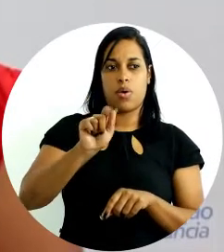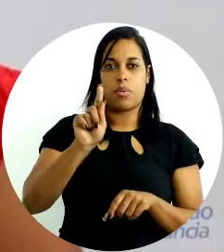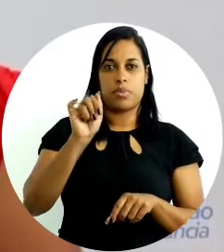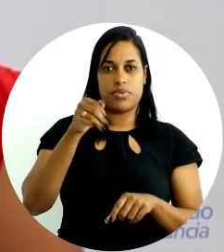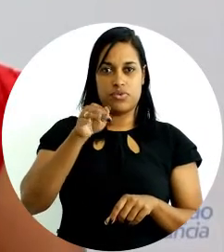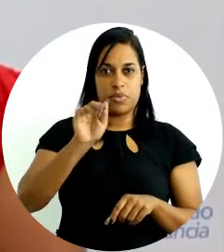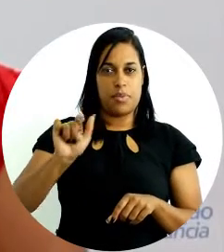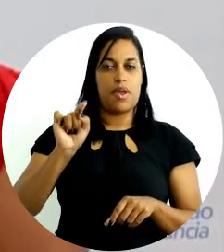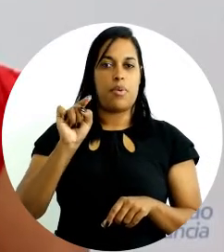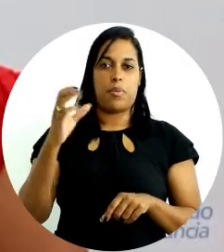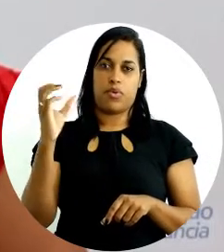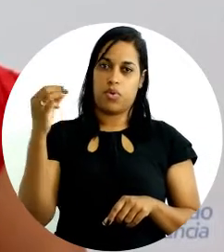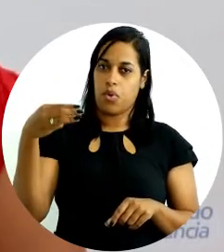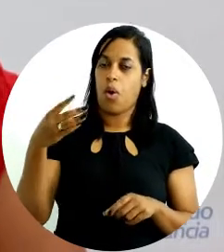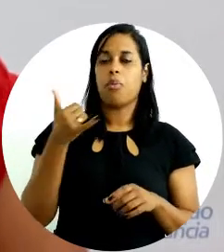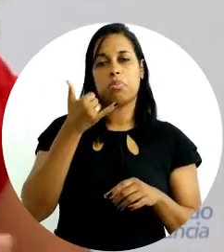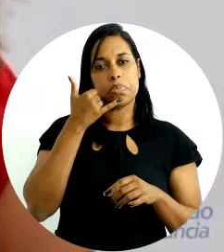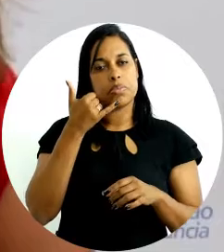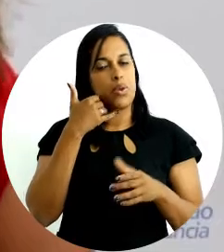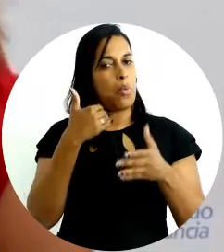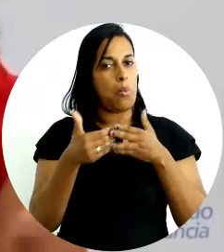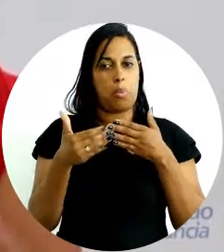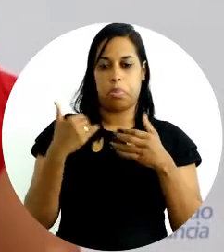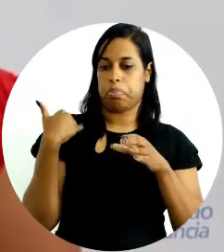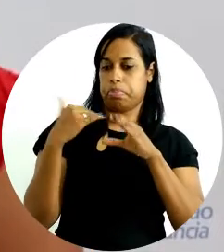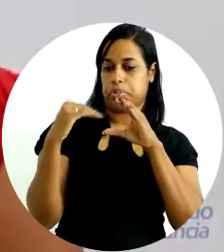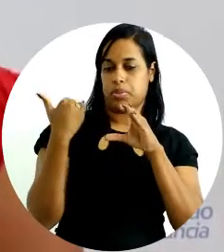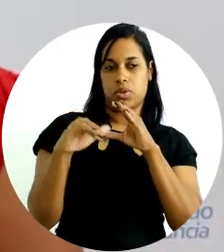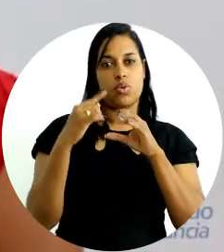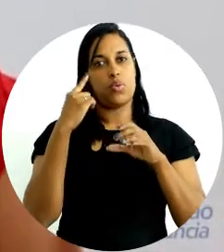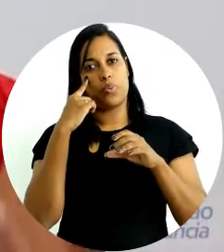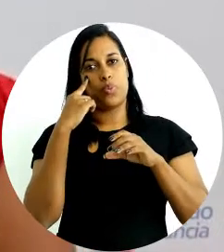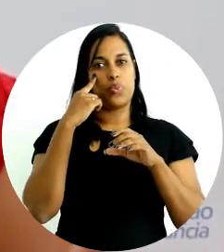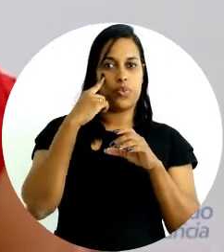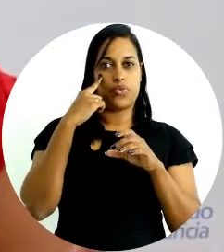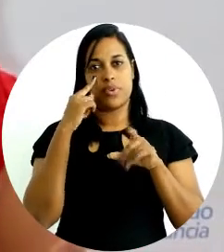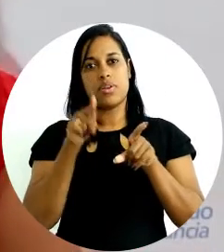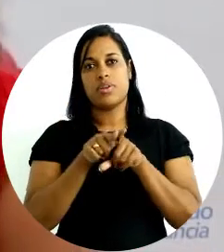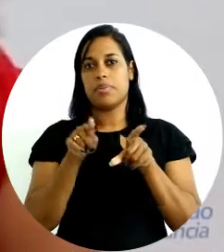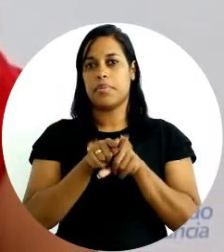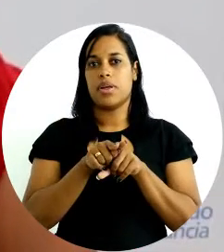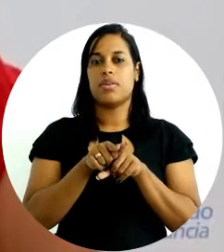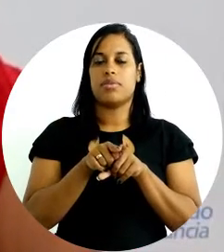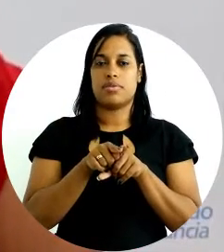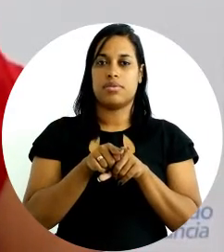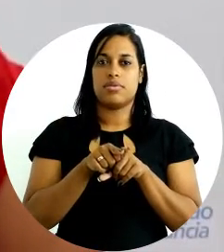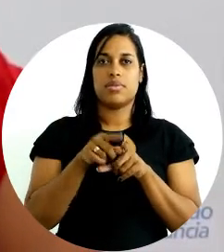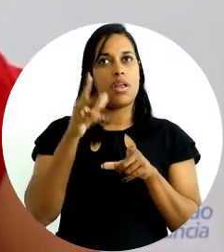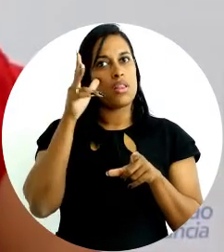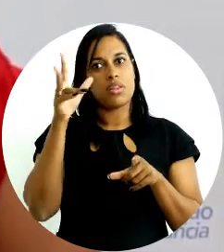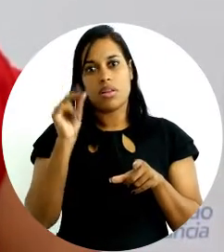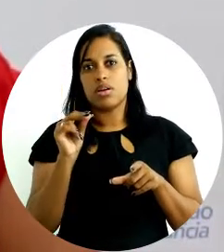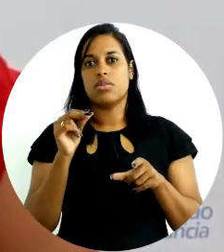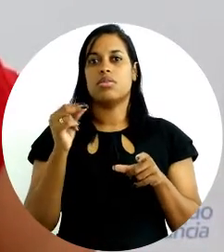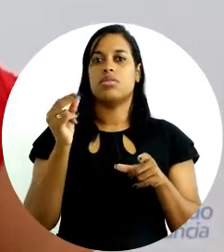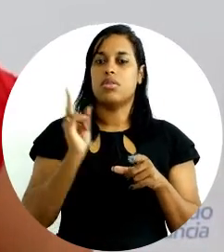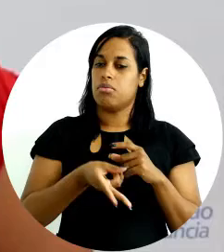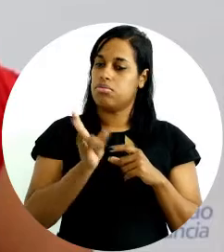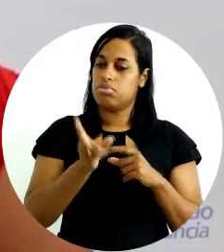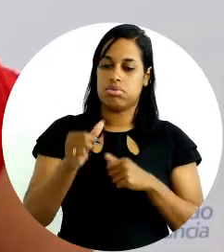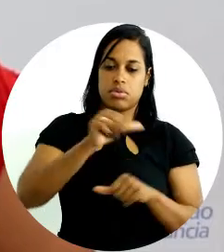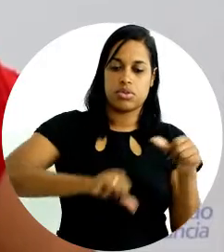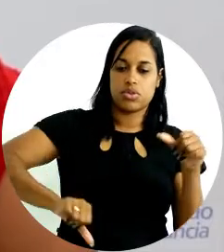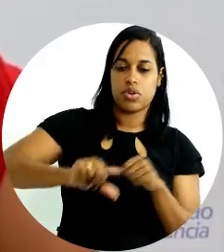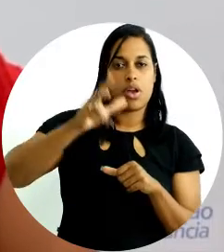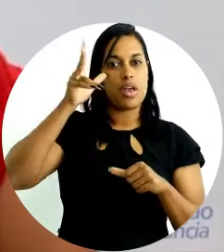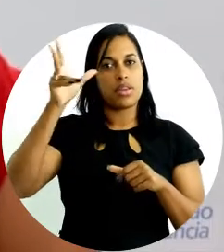valderese@gmail.com. Entre em contato para qualquer dúvida e possamos também trocar ideias. Afinal de contas, o processo educacional,